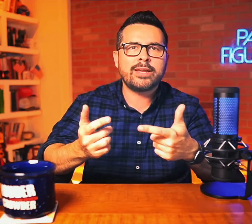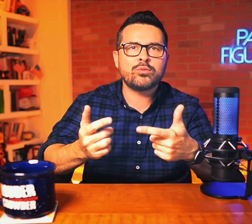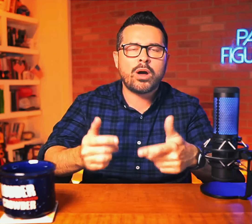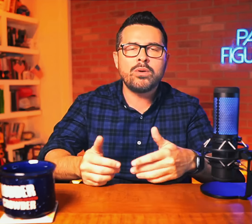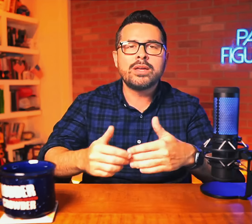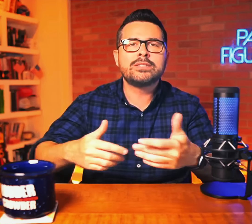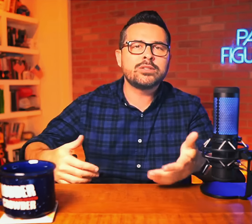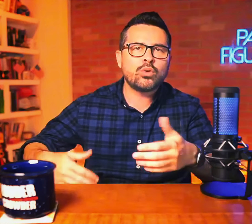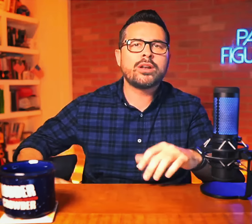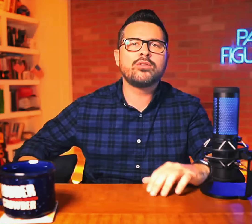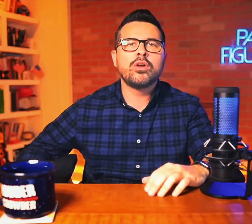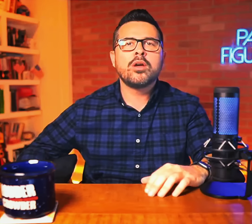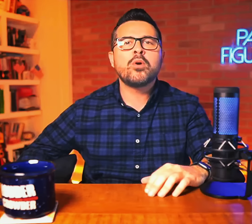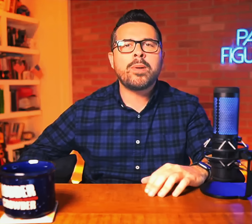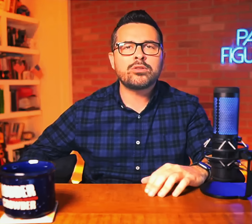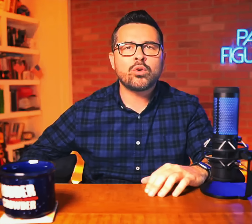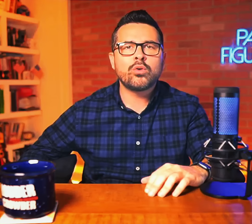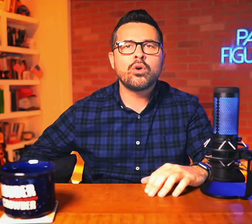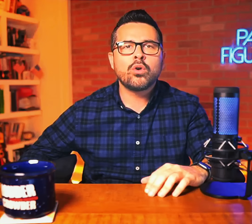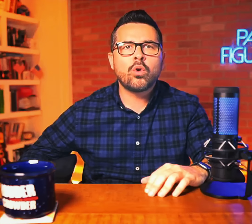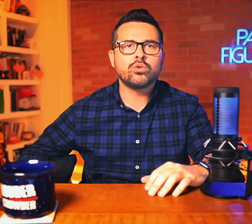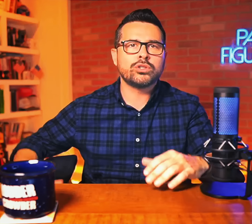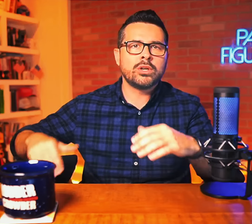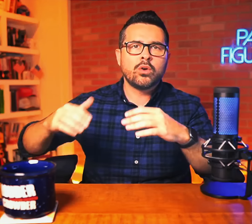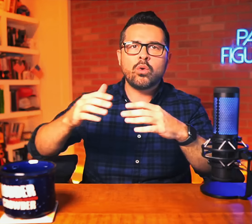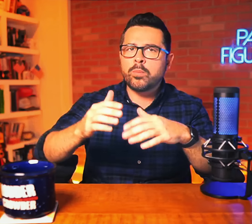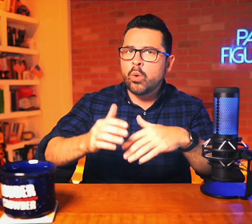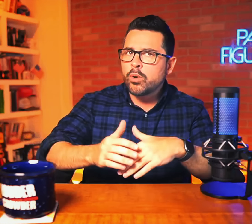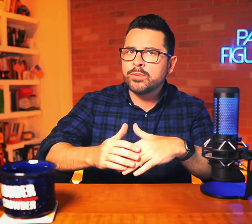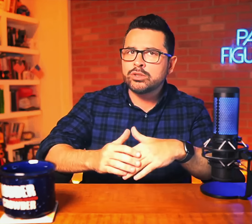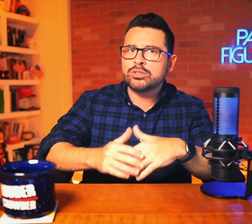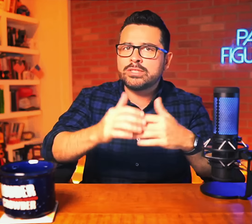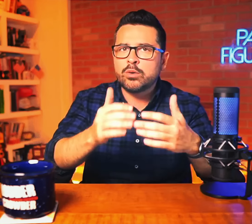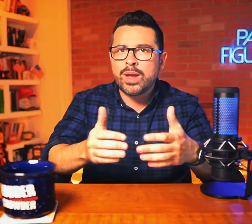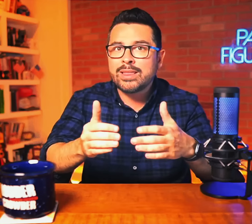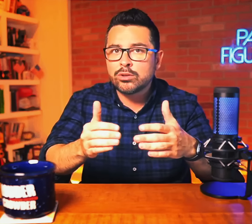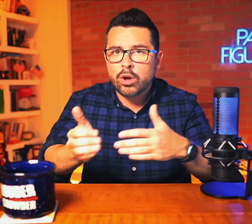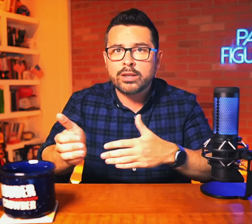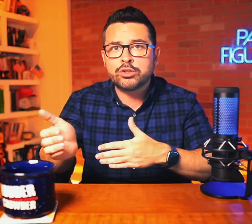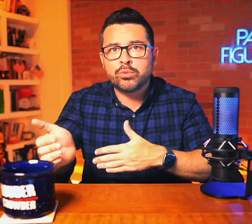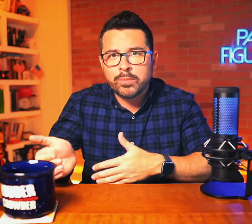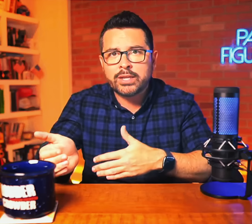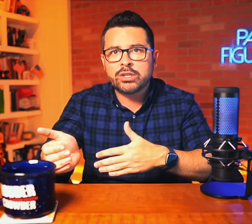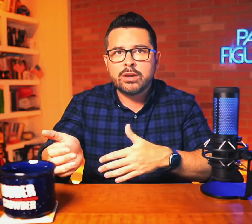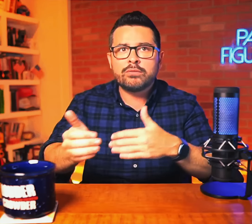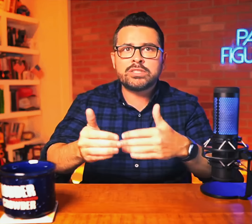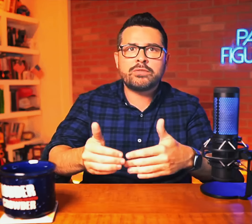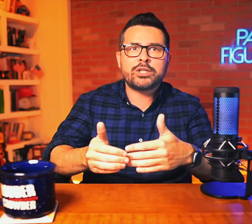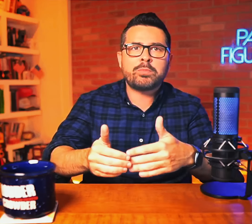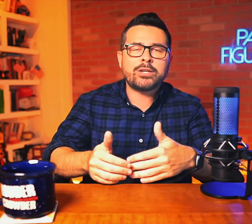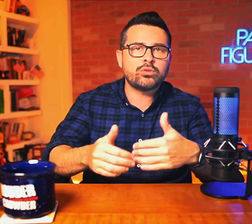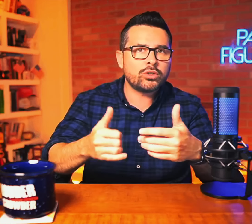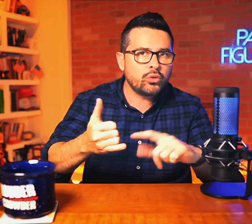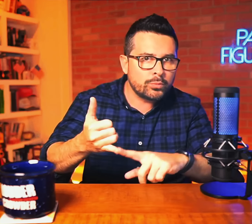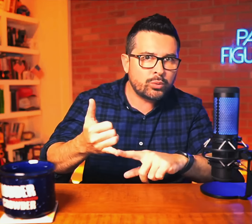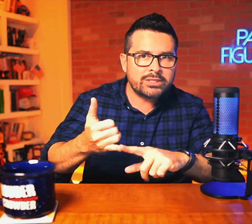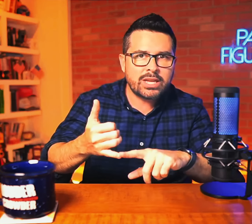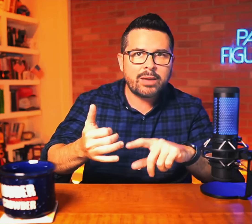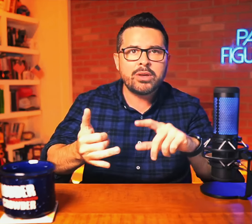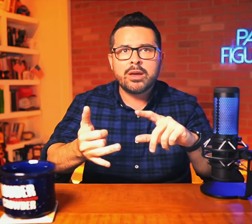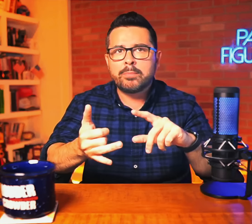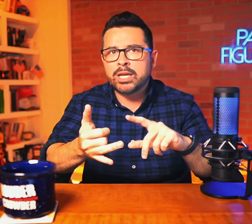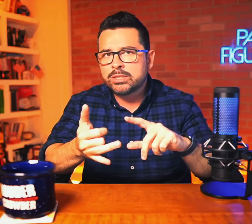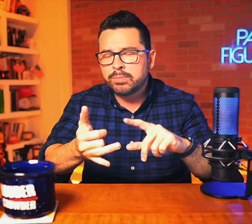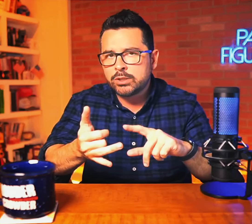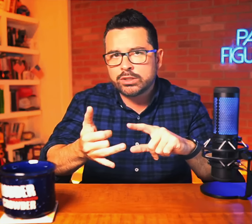quanto intelectual, se tornando meu patrono Gold. Com um compromisso de $50 por mês, você faz parte do nosso grupo de